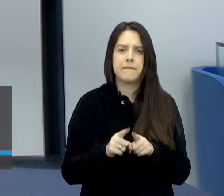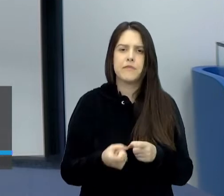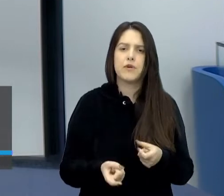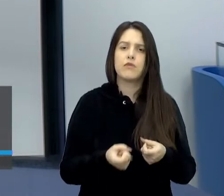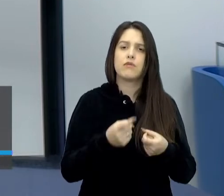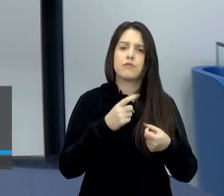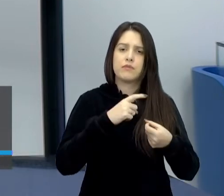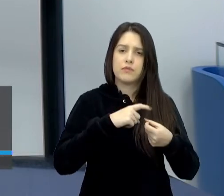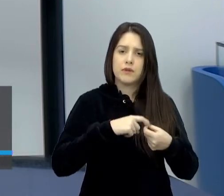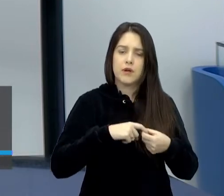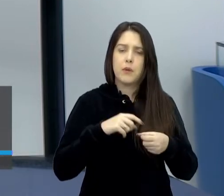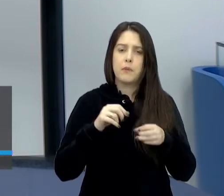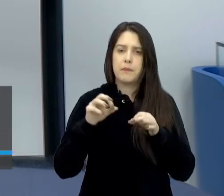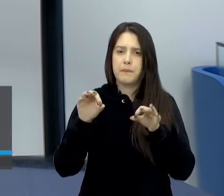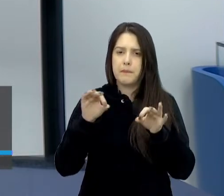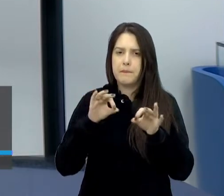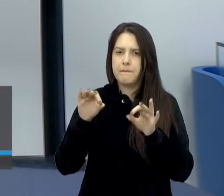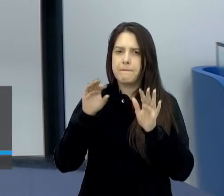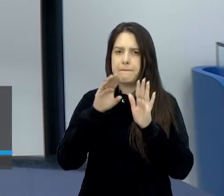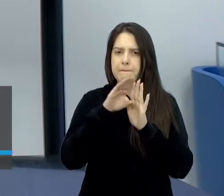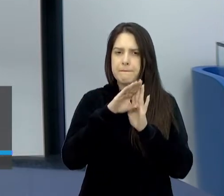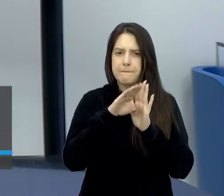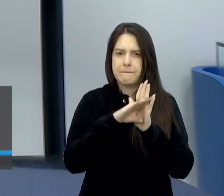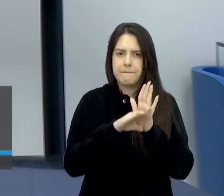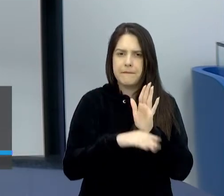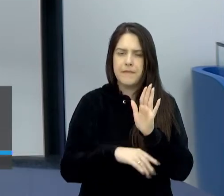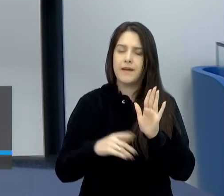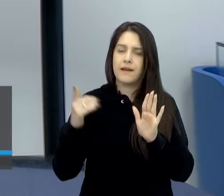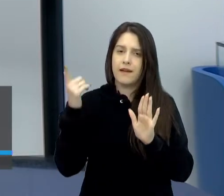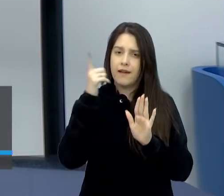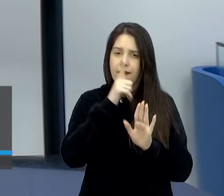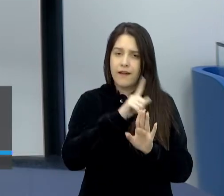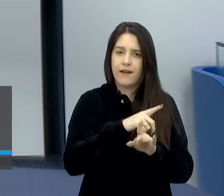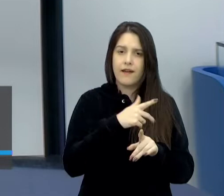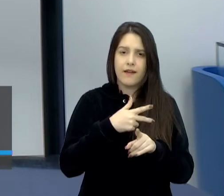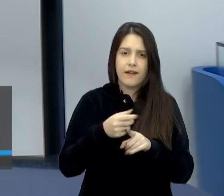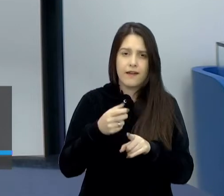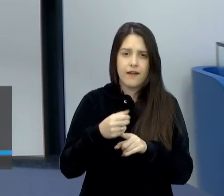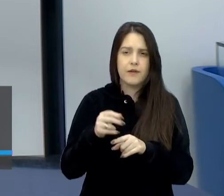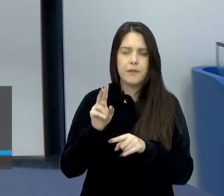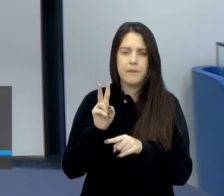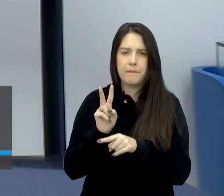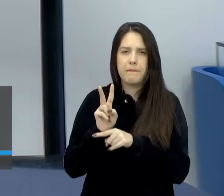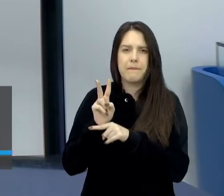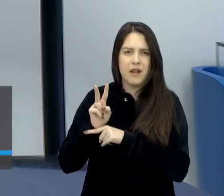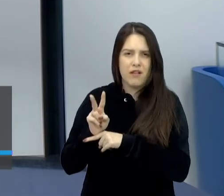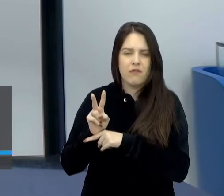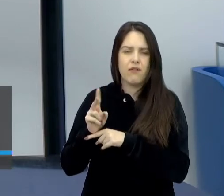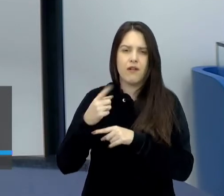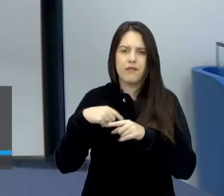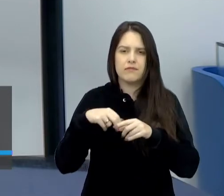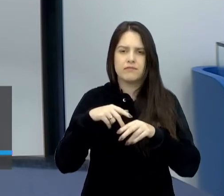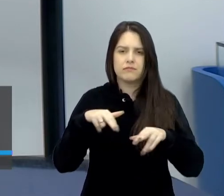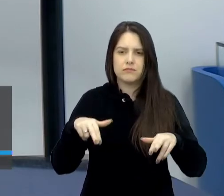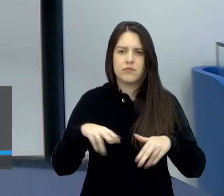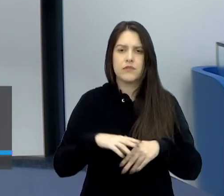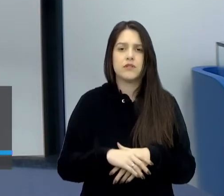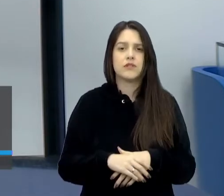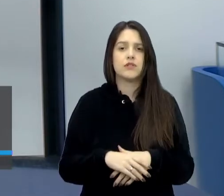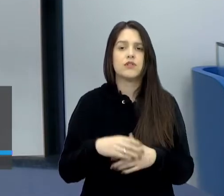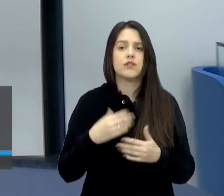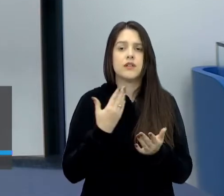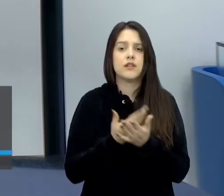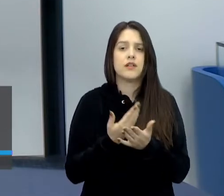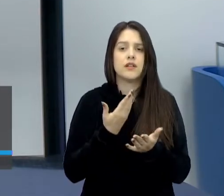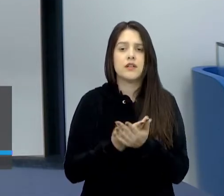que eles não são planejados, eles são realizados, mas eles não estão previstos aí no nosso orçamento. E na aula de